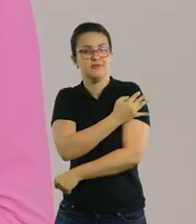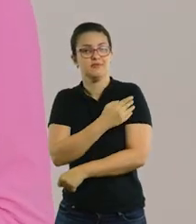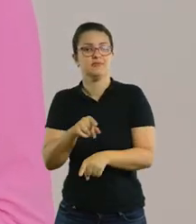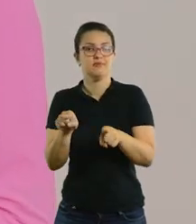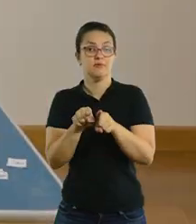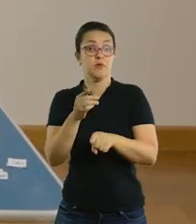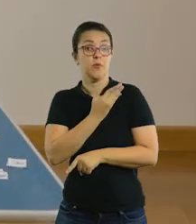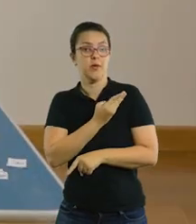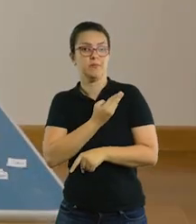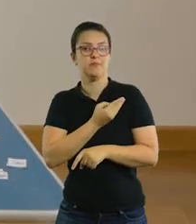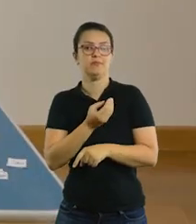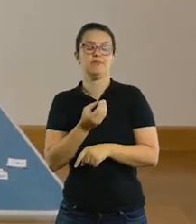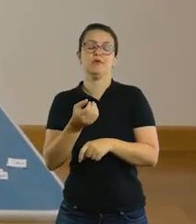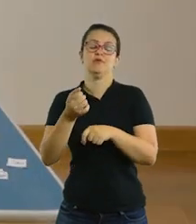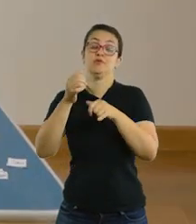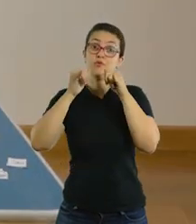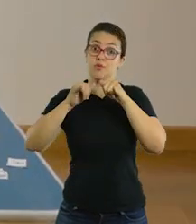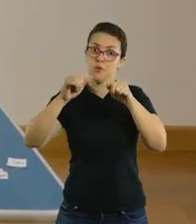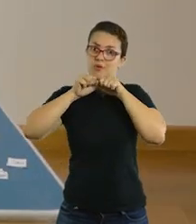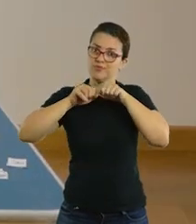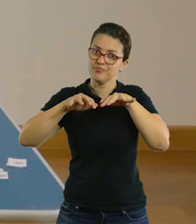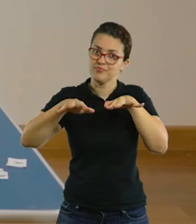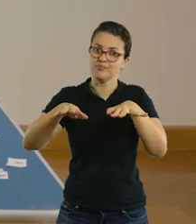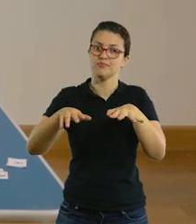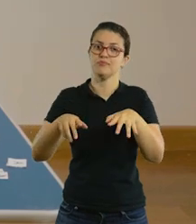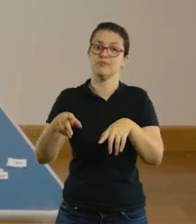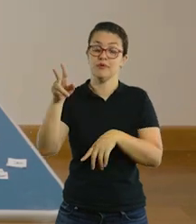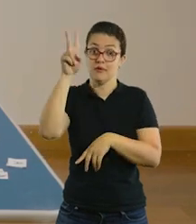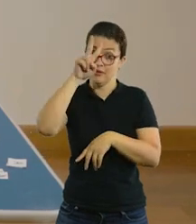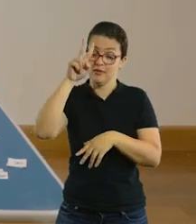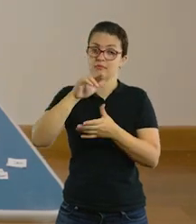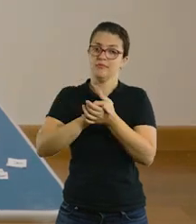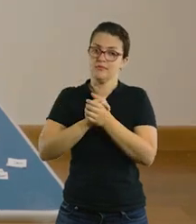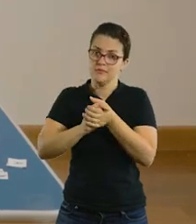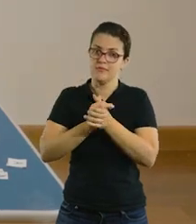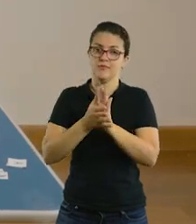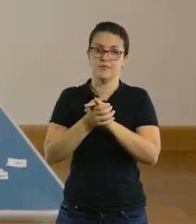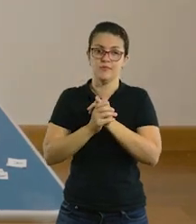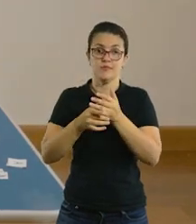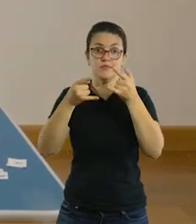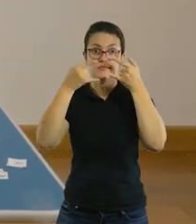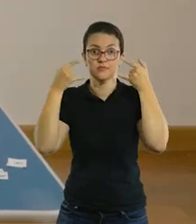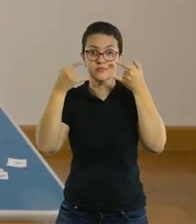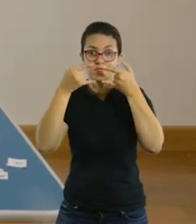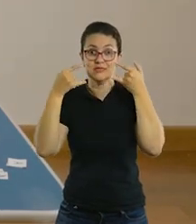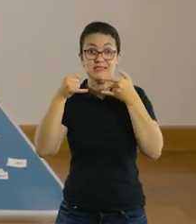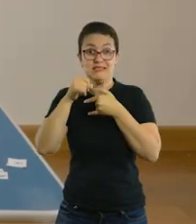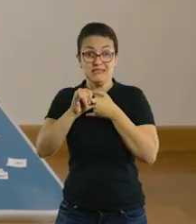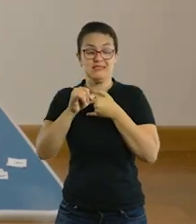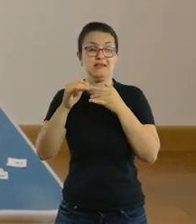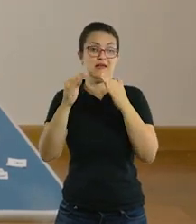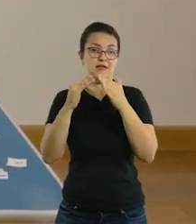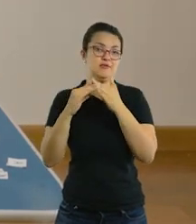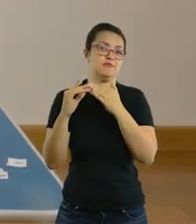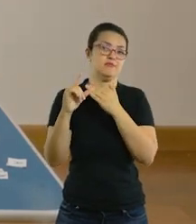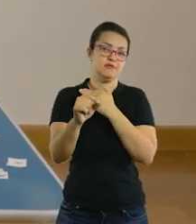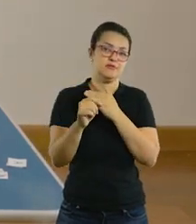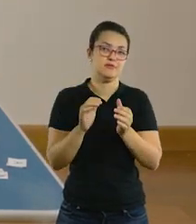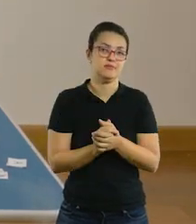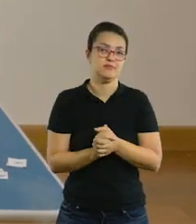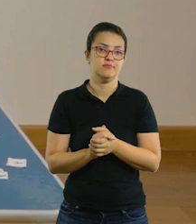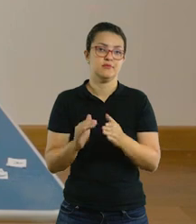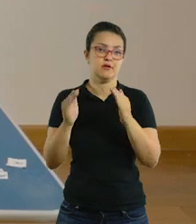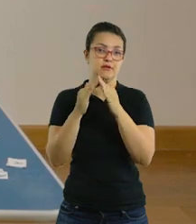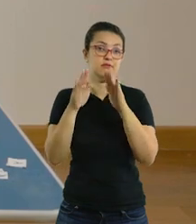séries também. Compartilha com os amigos, tá, gente? Não se esqueçam de lavar as mãozinhas, usar máscara se sair